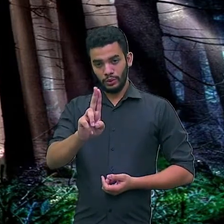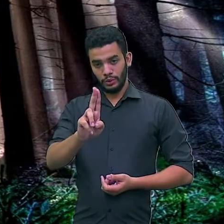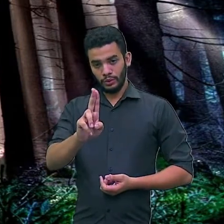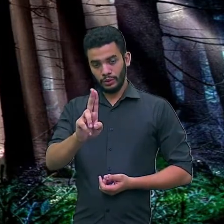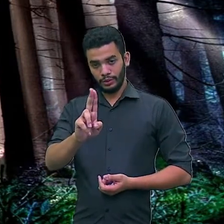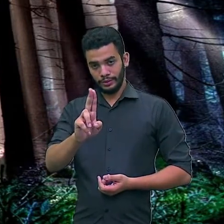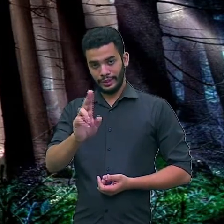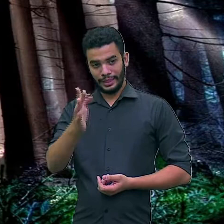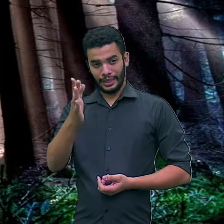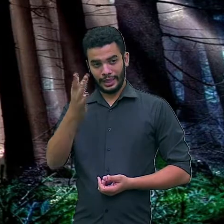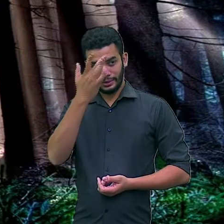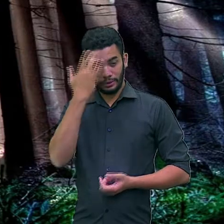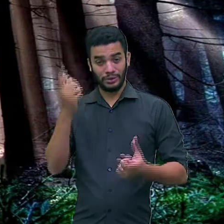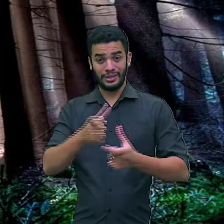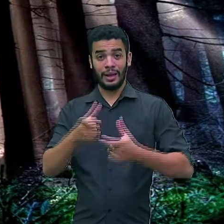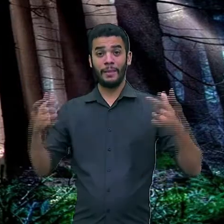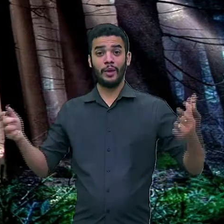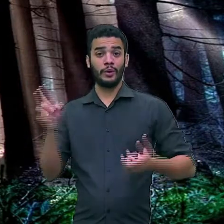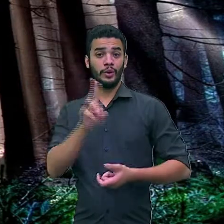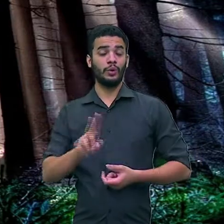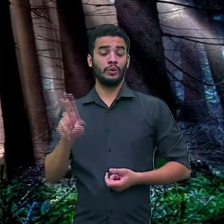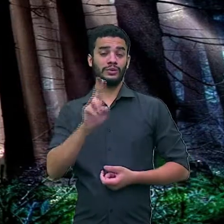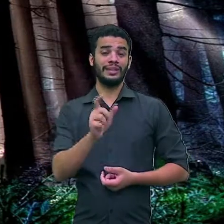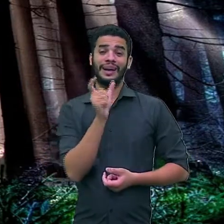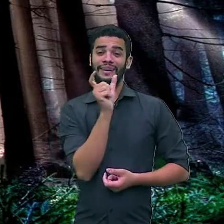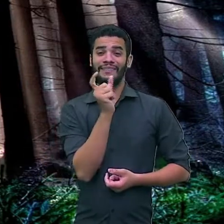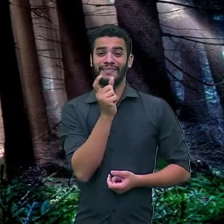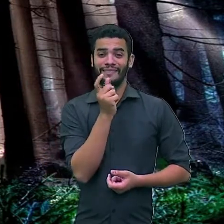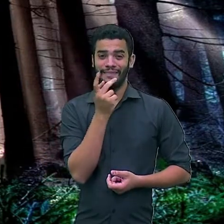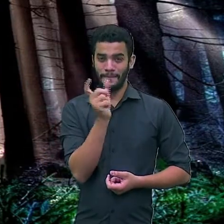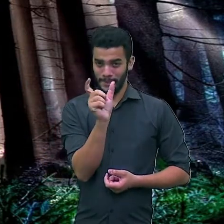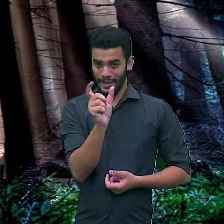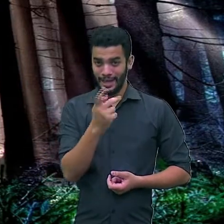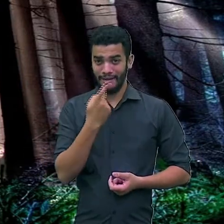e vocês. Isso na oralidade.